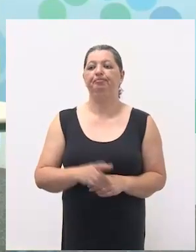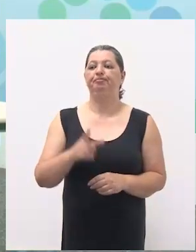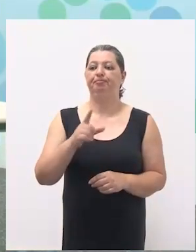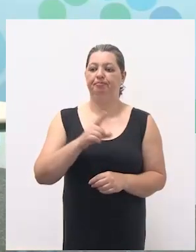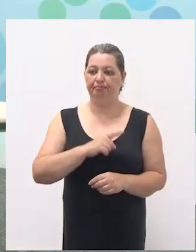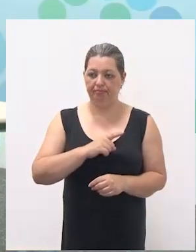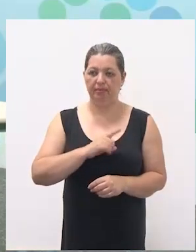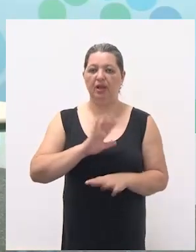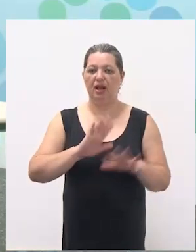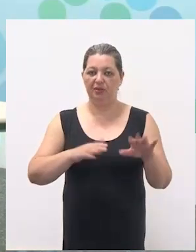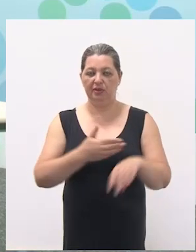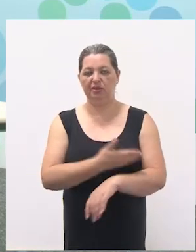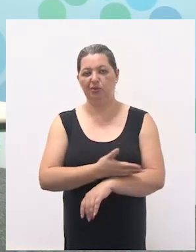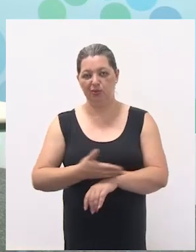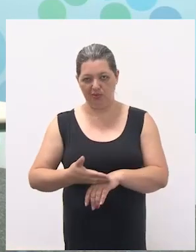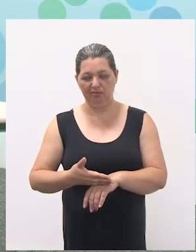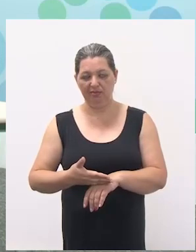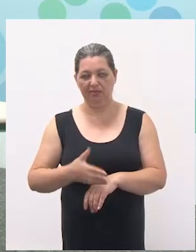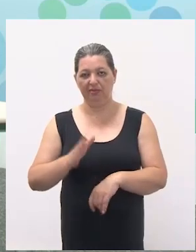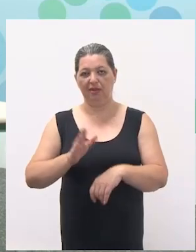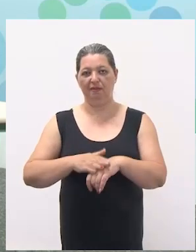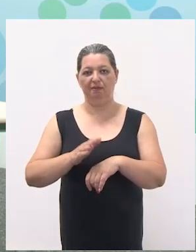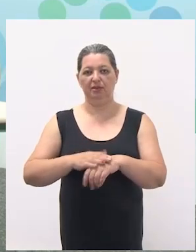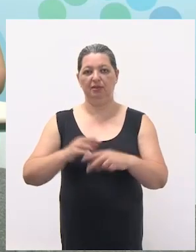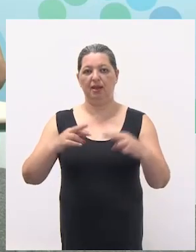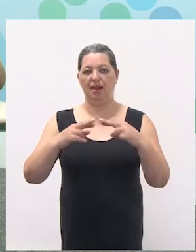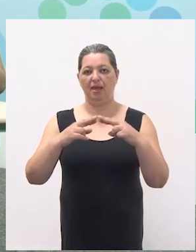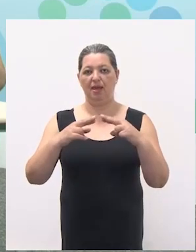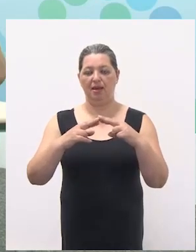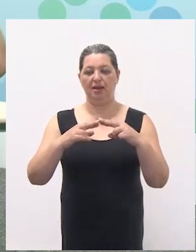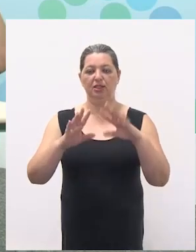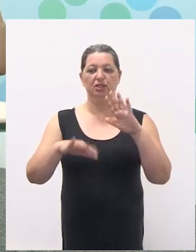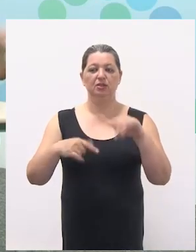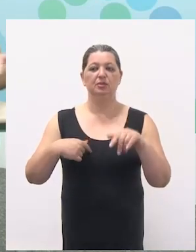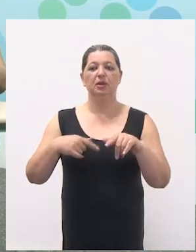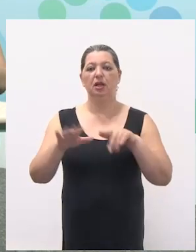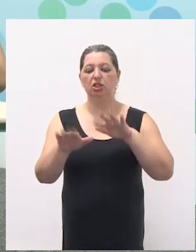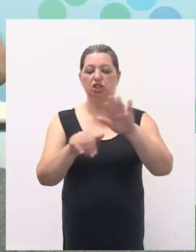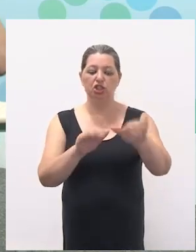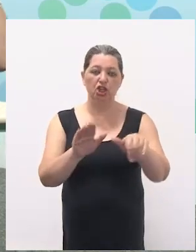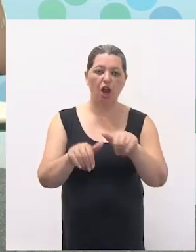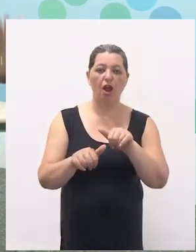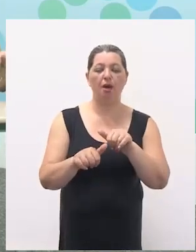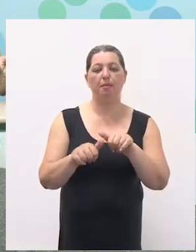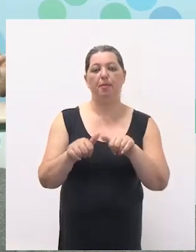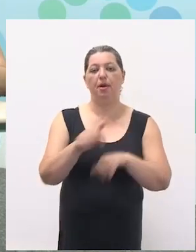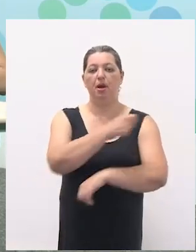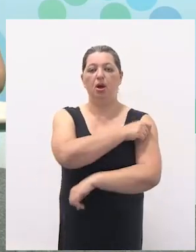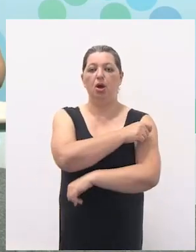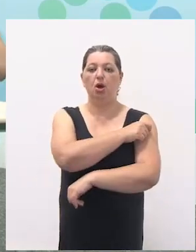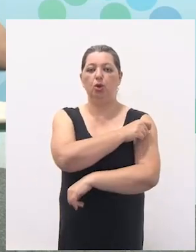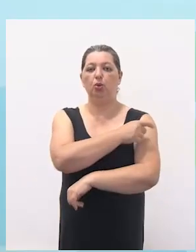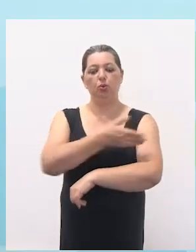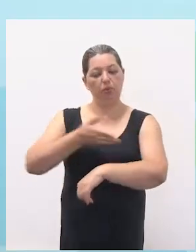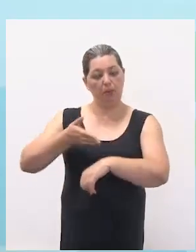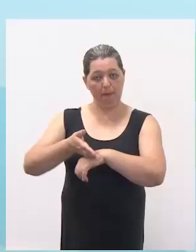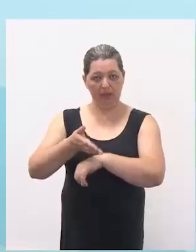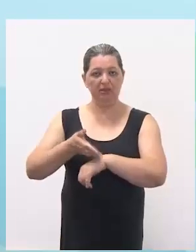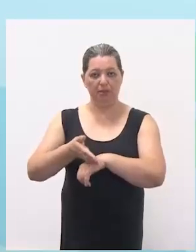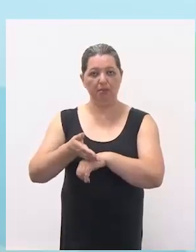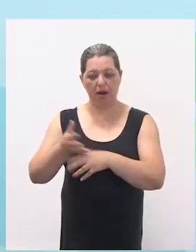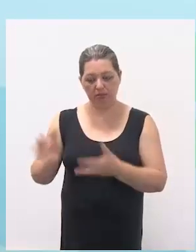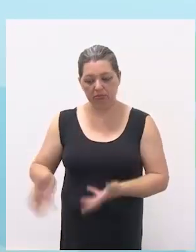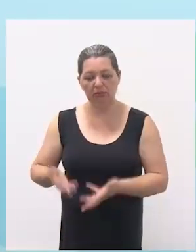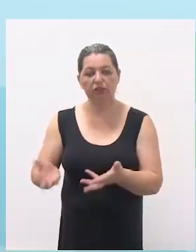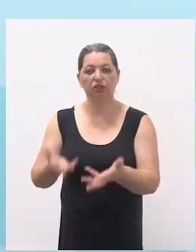de fazer aqui na rede, né? De que é esse chamamento, trazer o nosso aluno, envolver o nosso aluno, e aí a